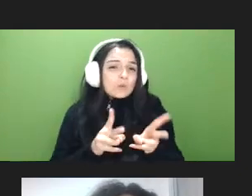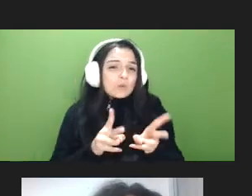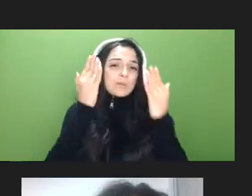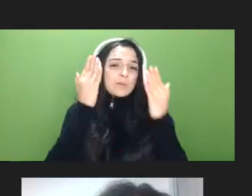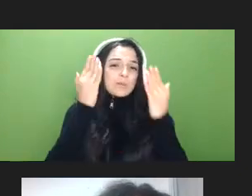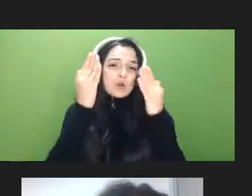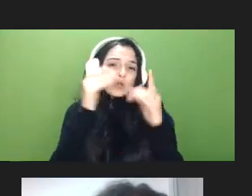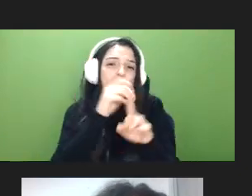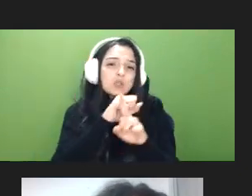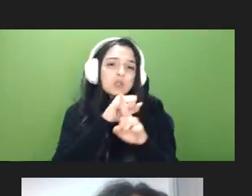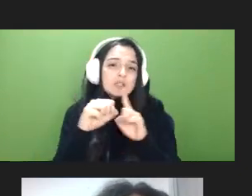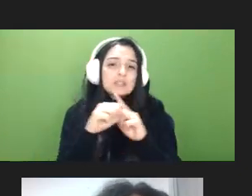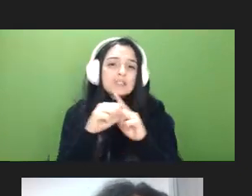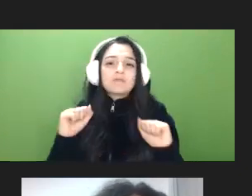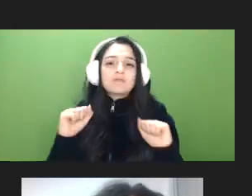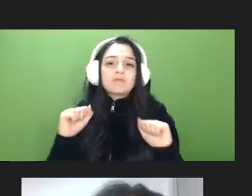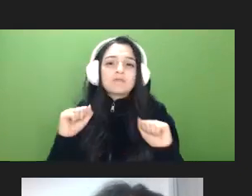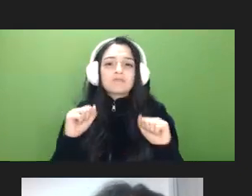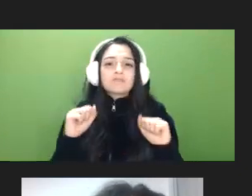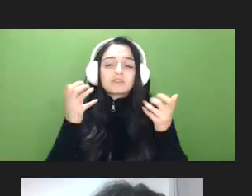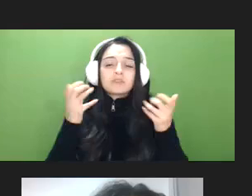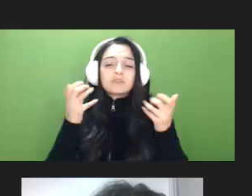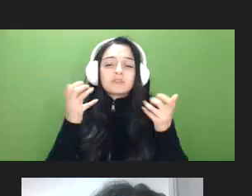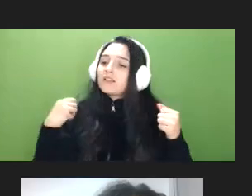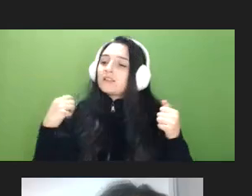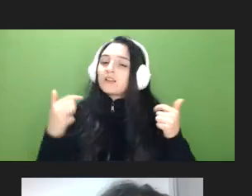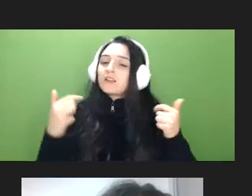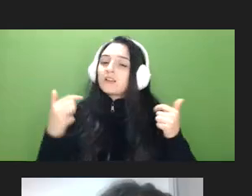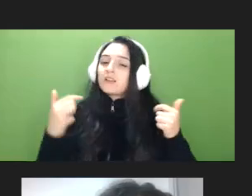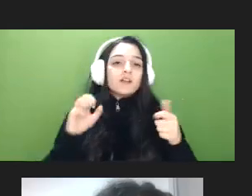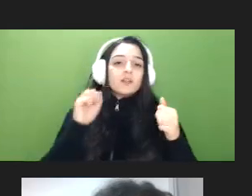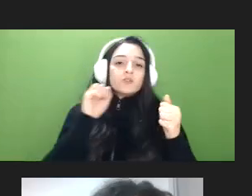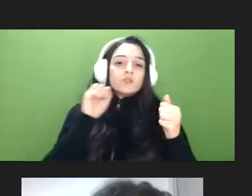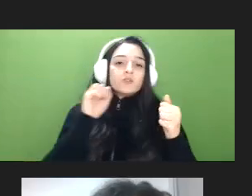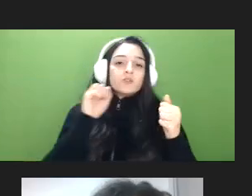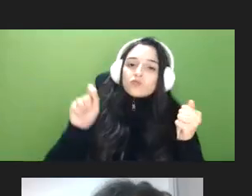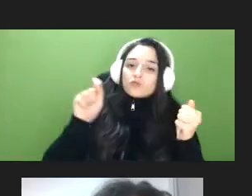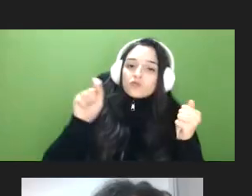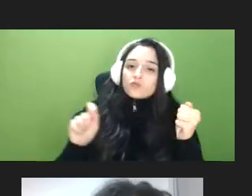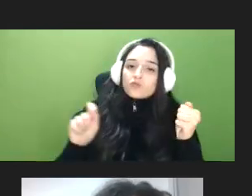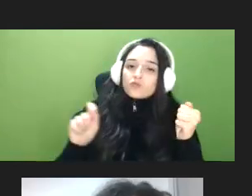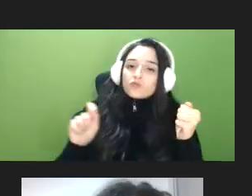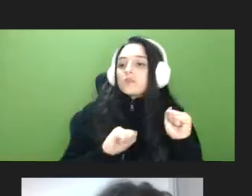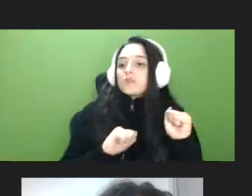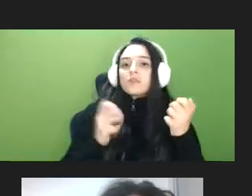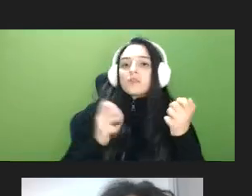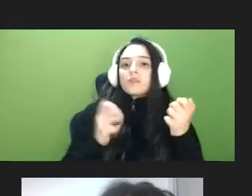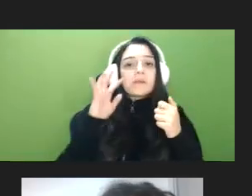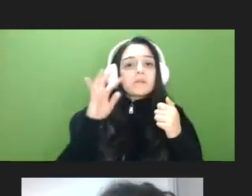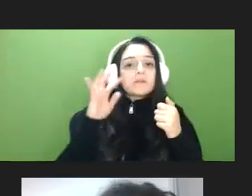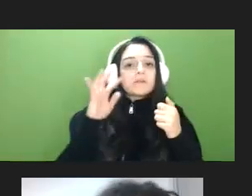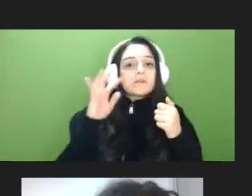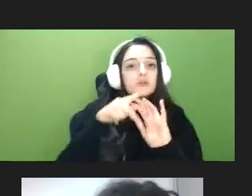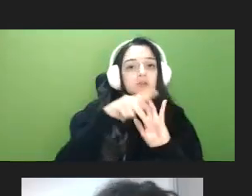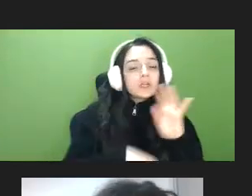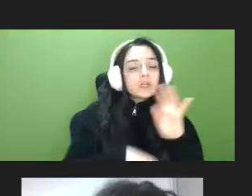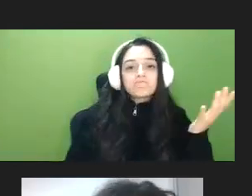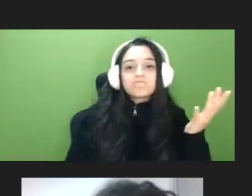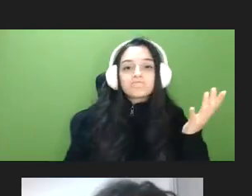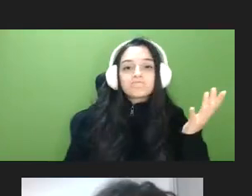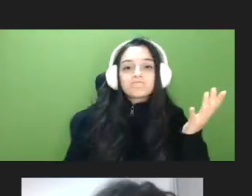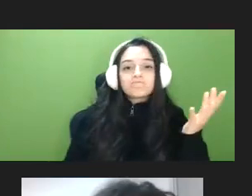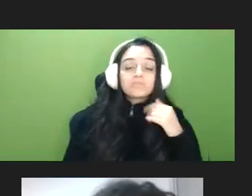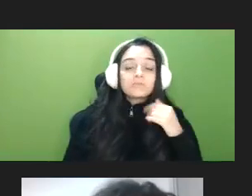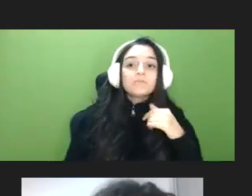poder estar trabalhando dentro da associação ou pensando em algum projeto nesse sentido. Por coincidência, logo em